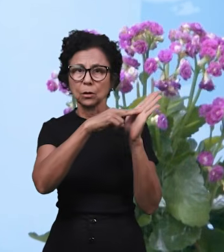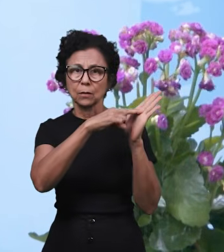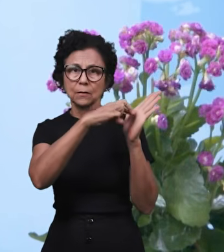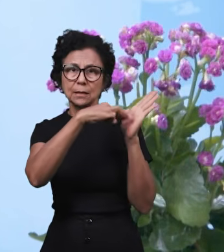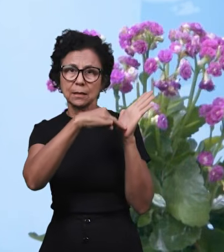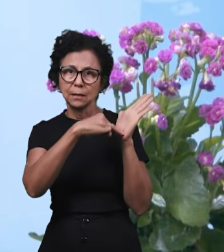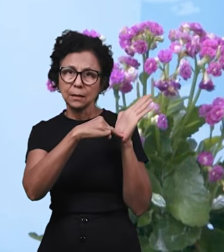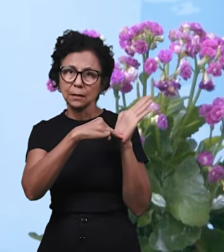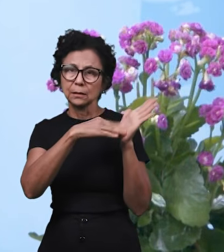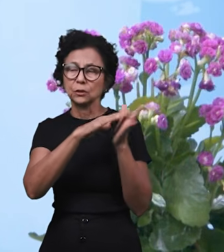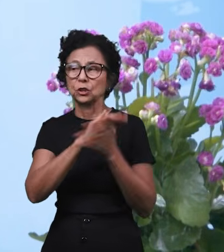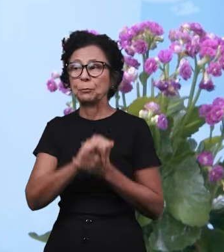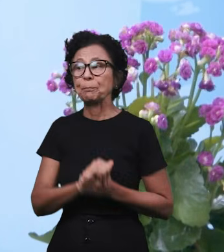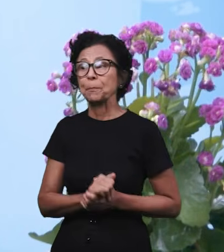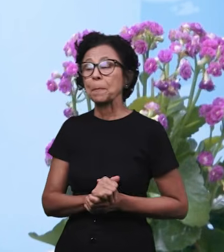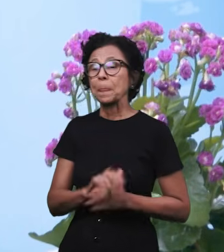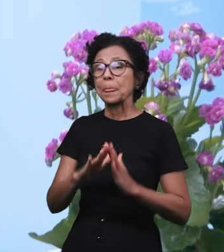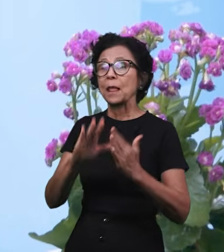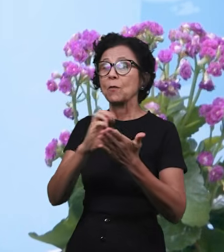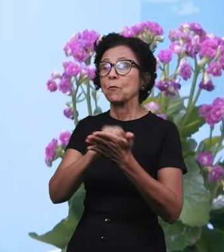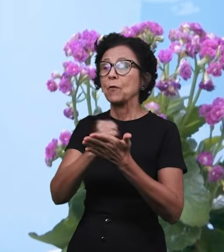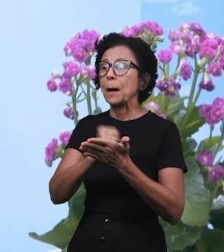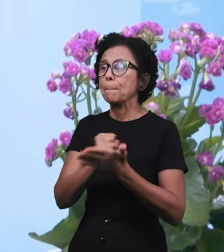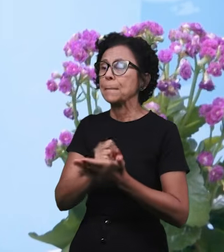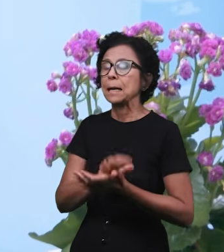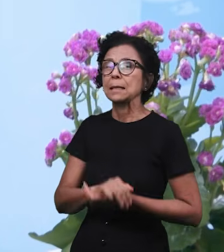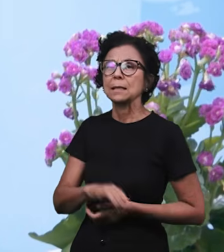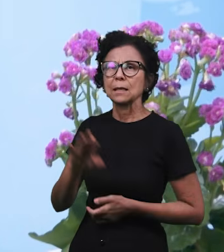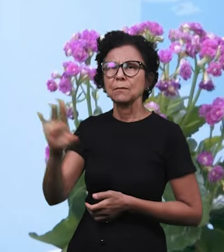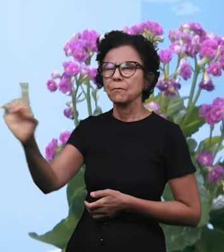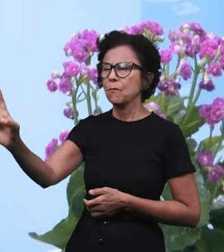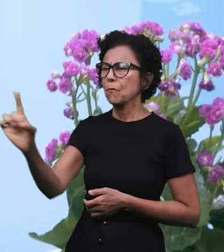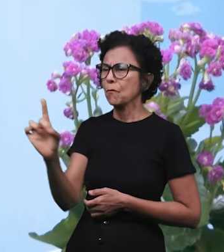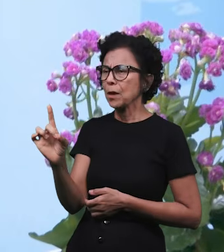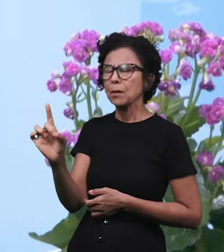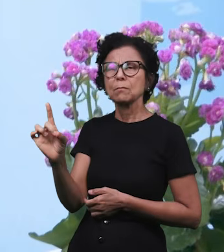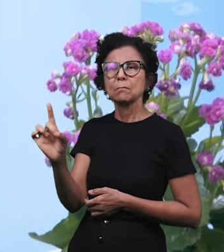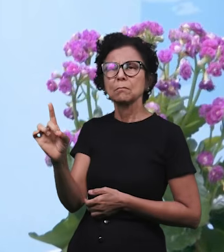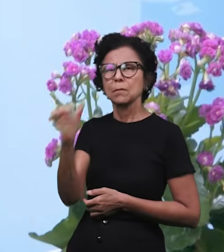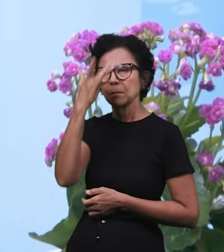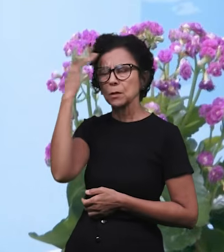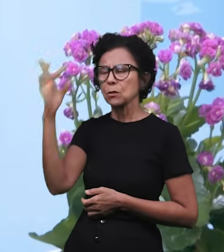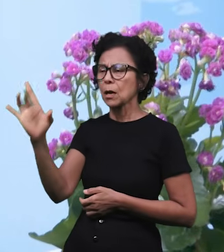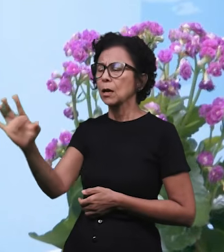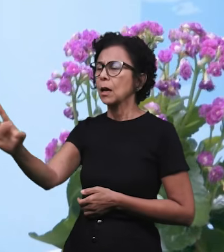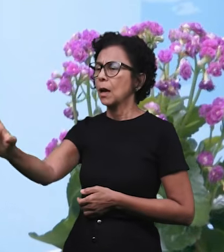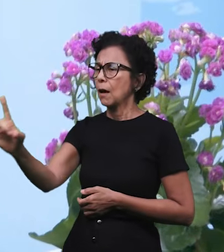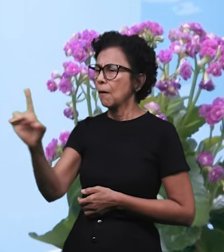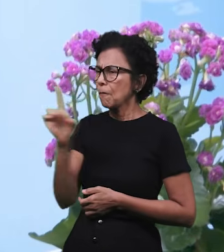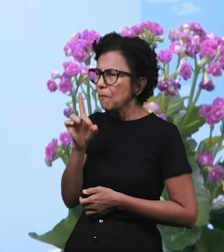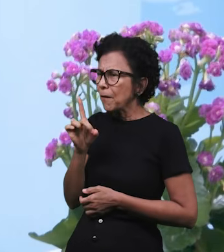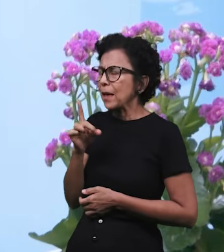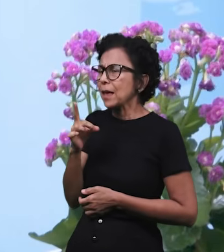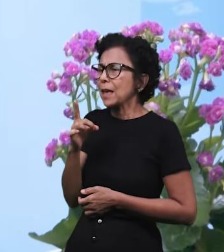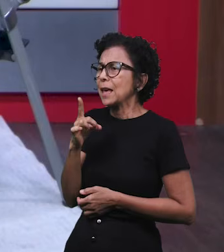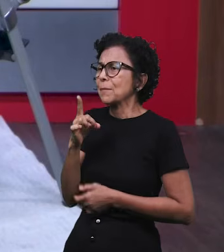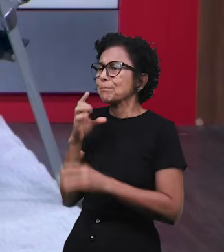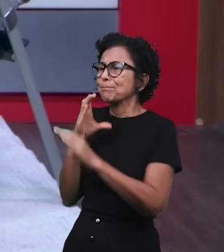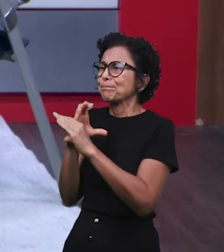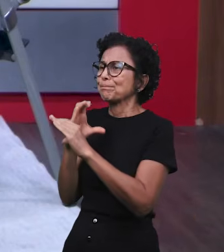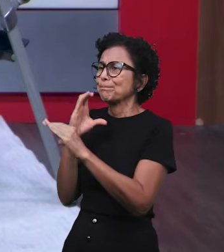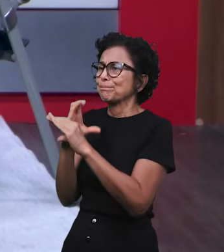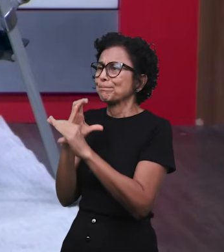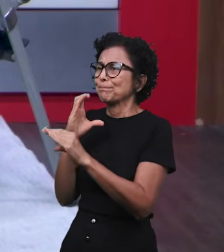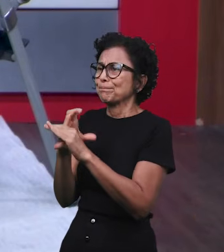né? Mas ela falou que como ela se sentiu mal por ela ser uma estrangeira naquele lugar. Tentar se comunicar. Tentar